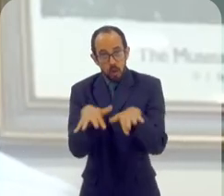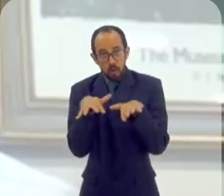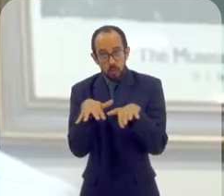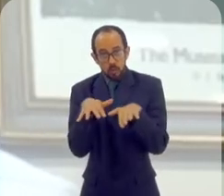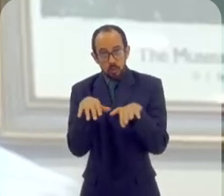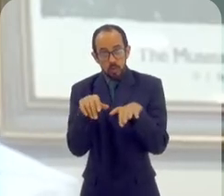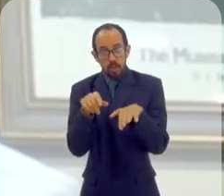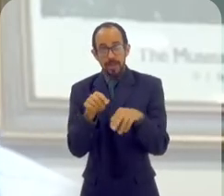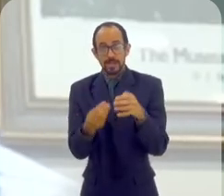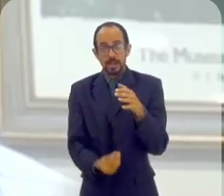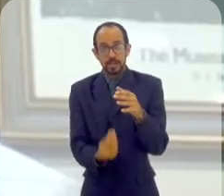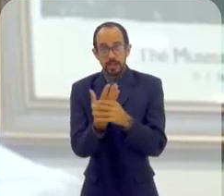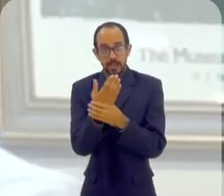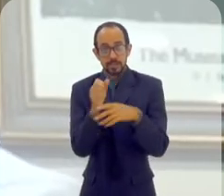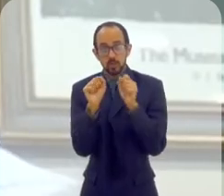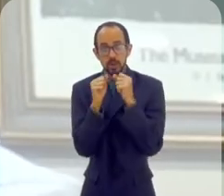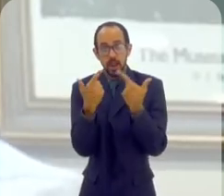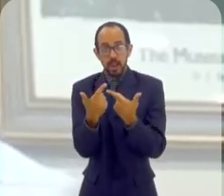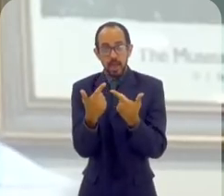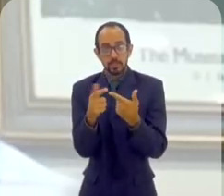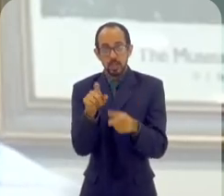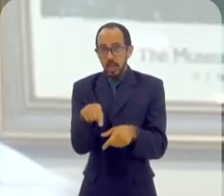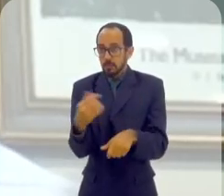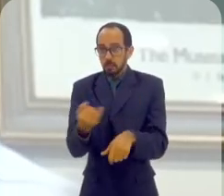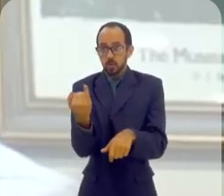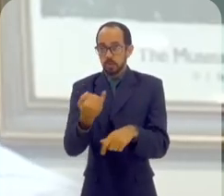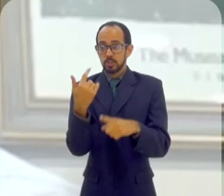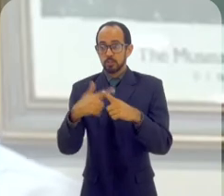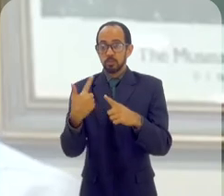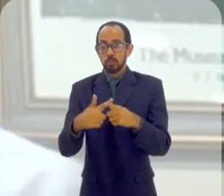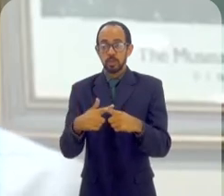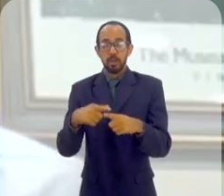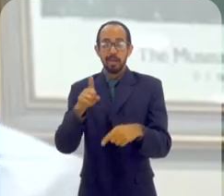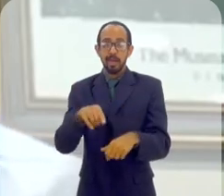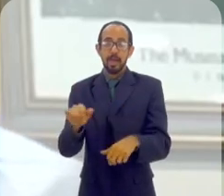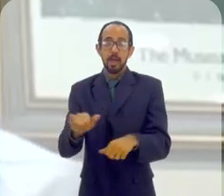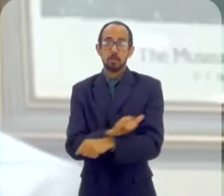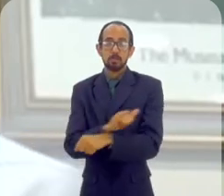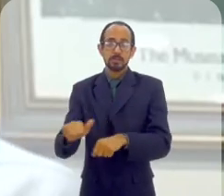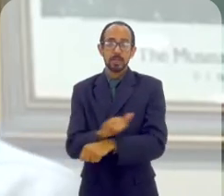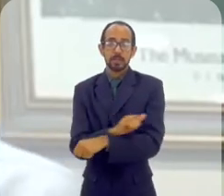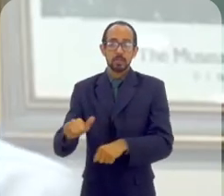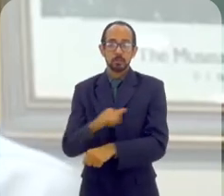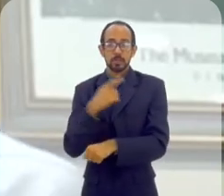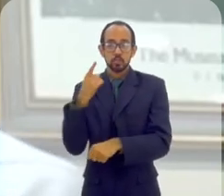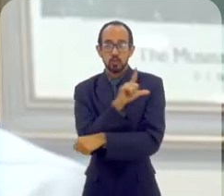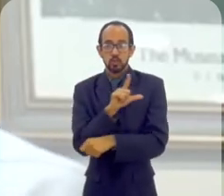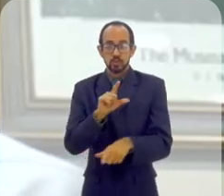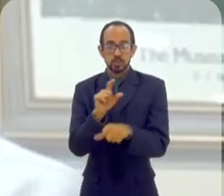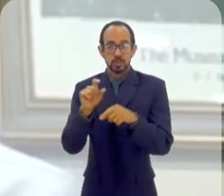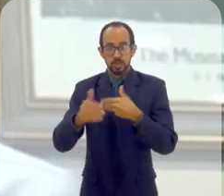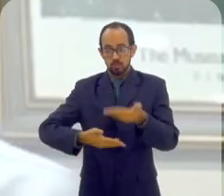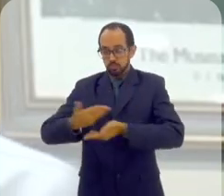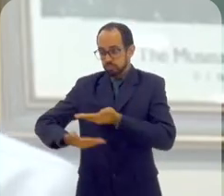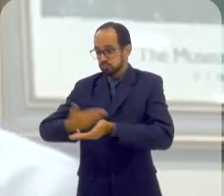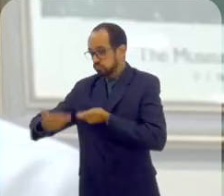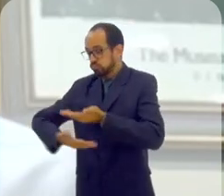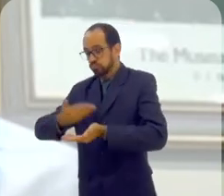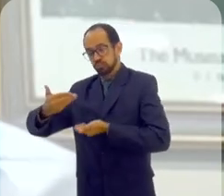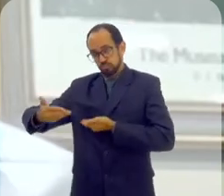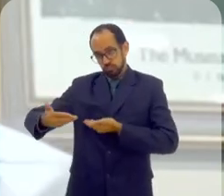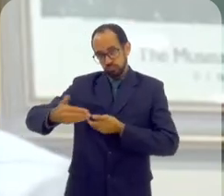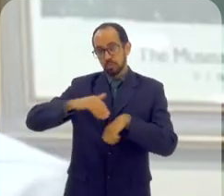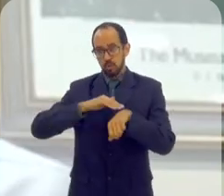é o que é alérgico criou essa essa ferramenta que é uma maneira de nós estarmos podendo passar nós podemos